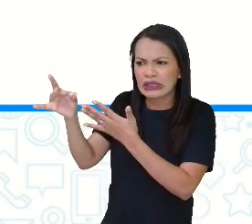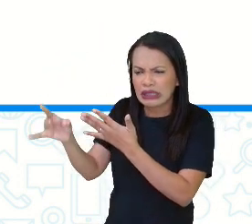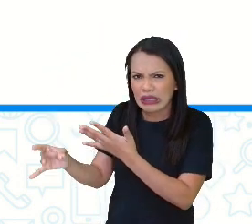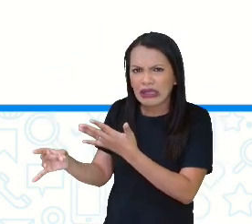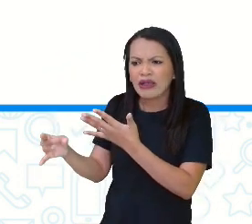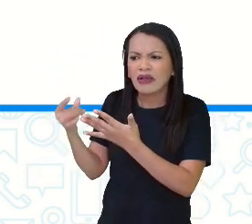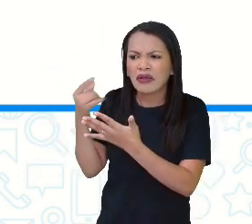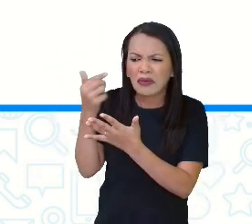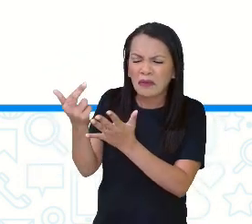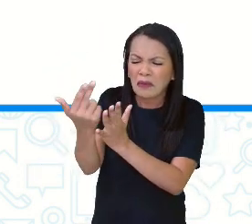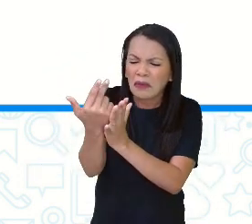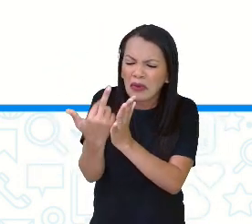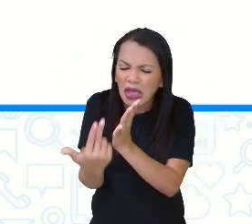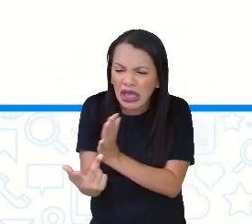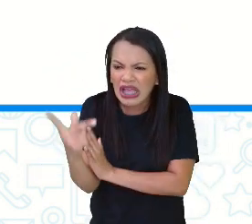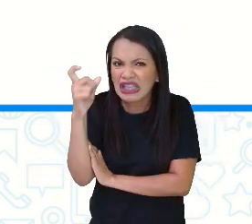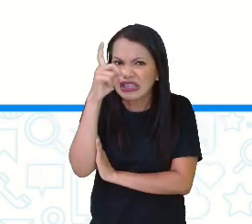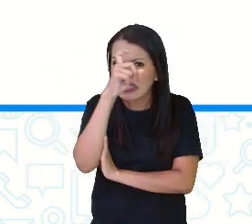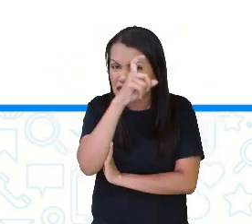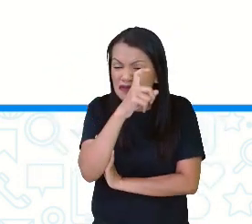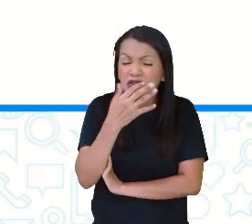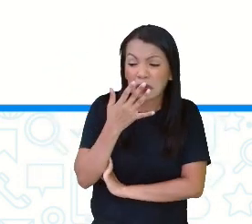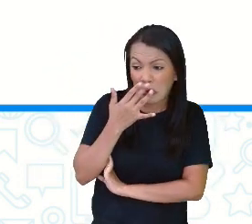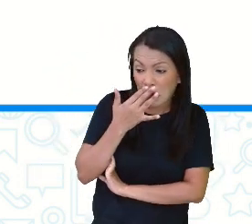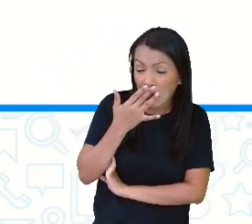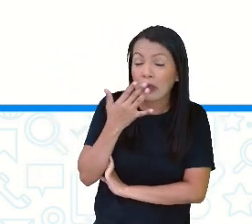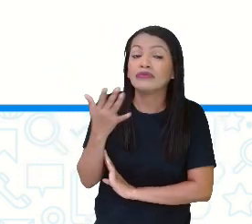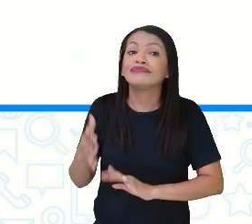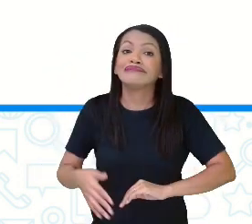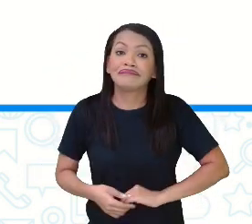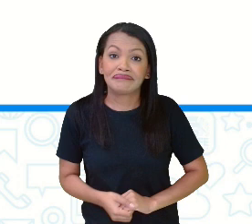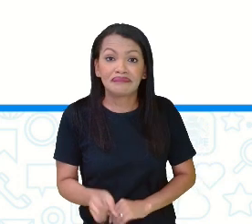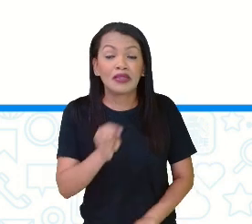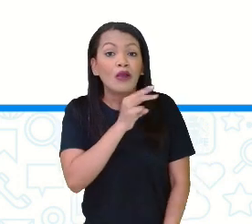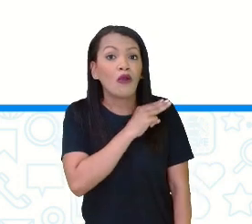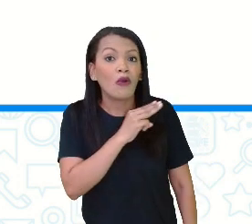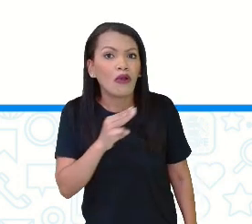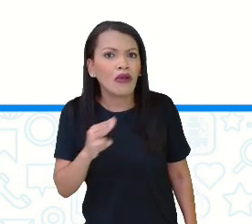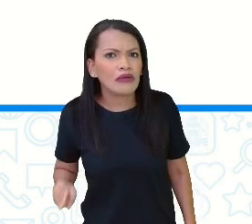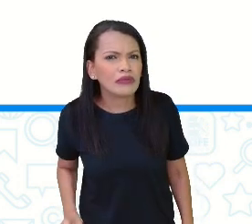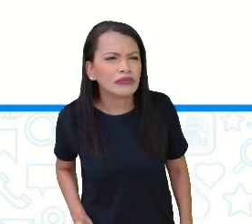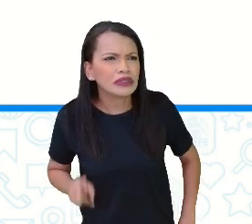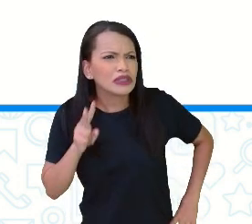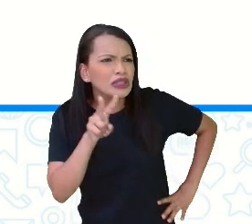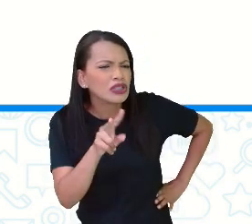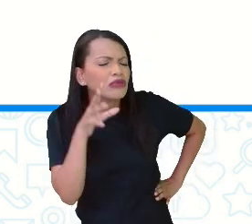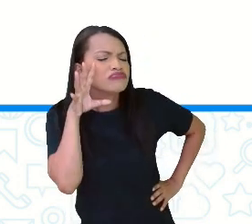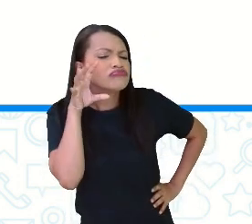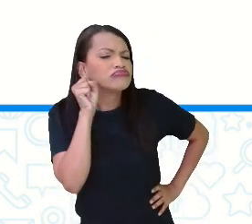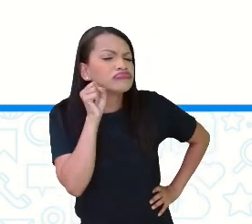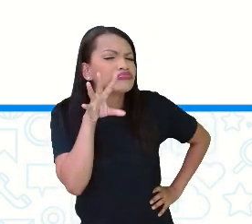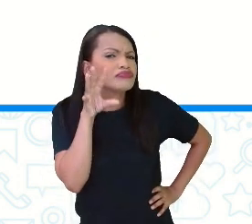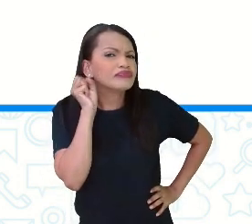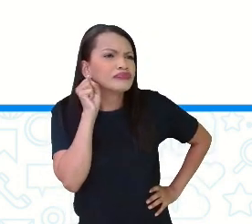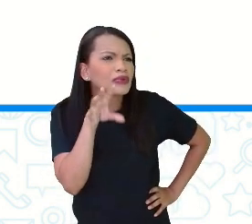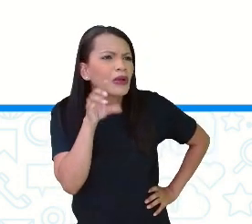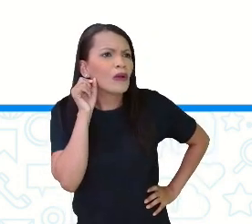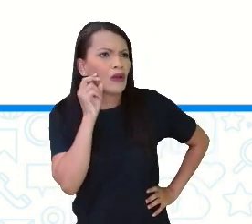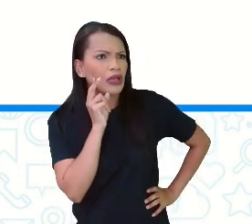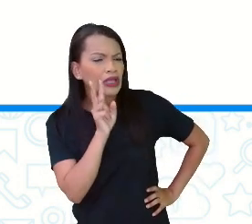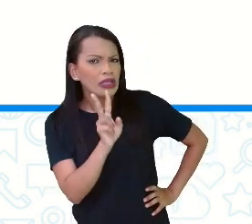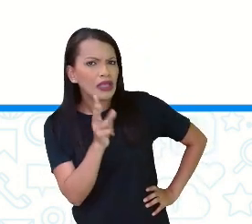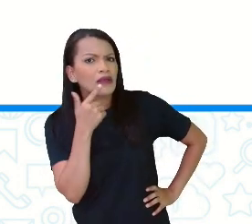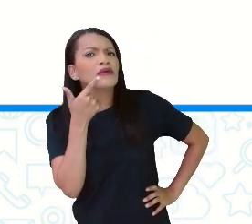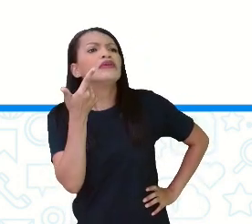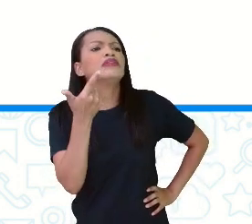complicado desenho e das cores que o formavam. O ministro ouviu-os com a maior atenção, com a intenção de